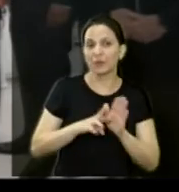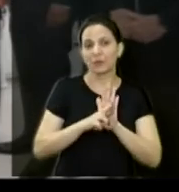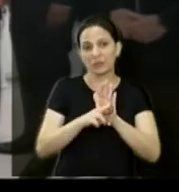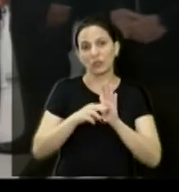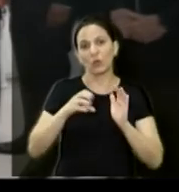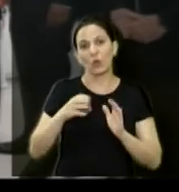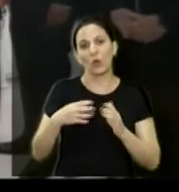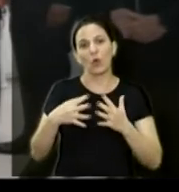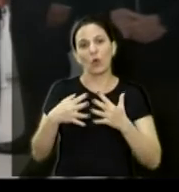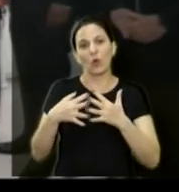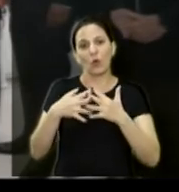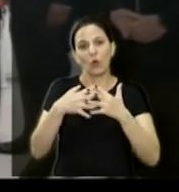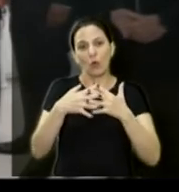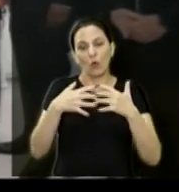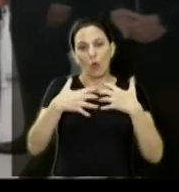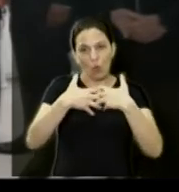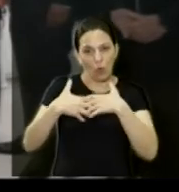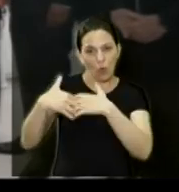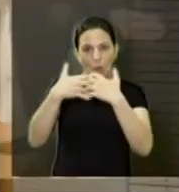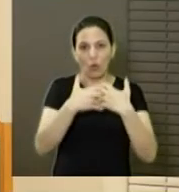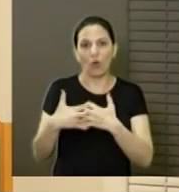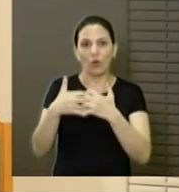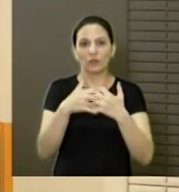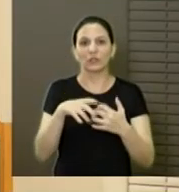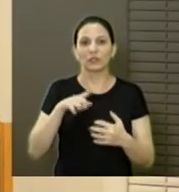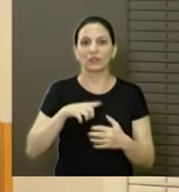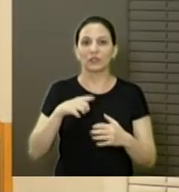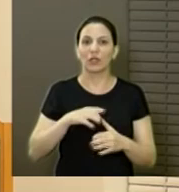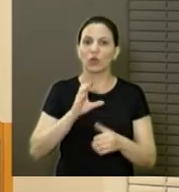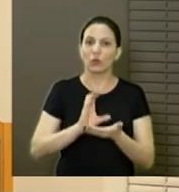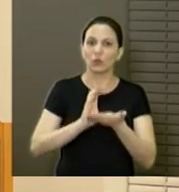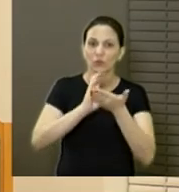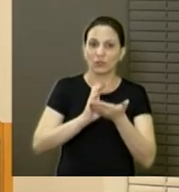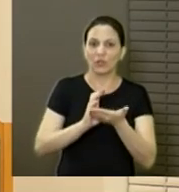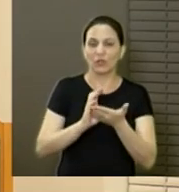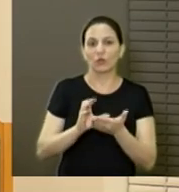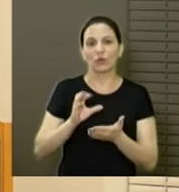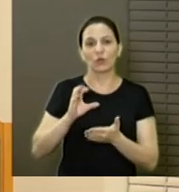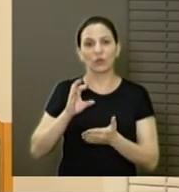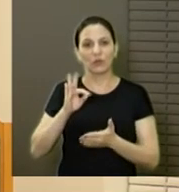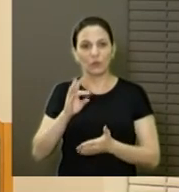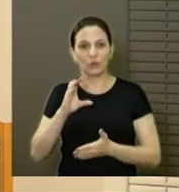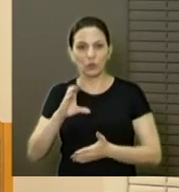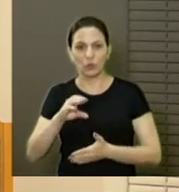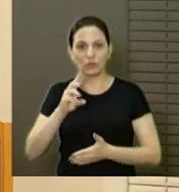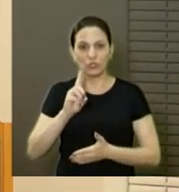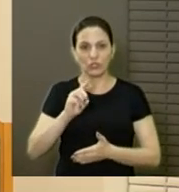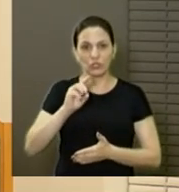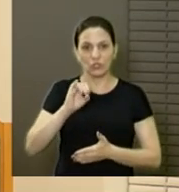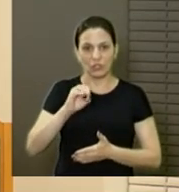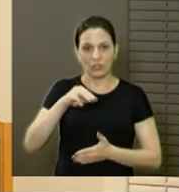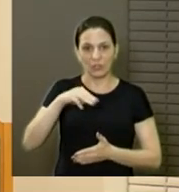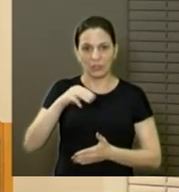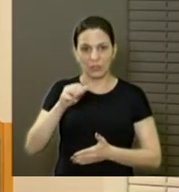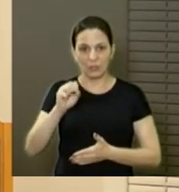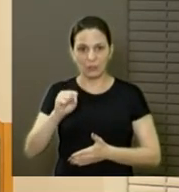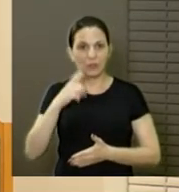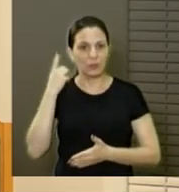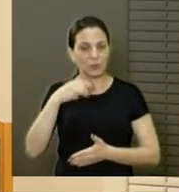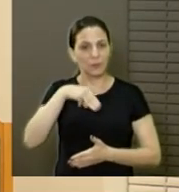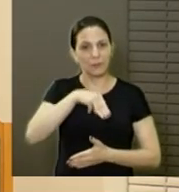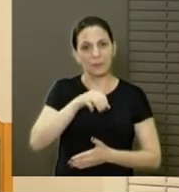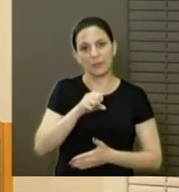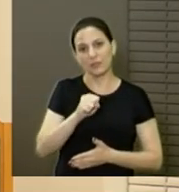do Rotary, Clóvis Vassimon Júnior, o conselheiro do Tribunal de Contas do Estado de São Paulo, Dimas Ramalho, o deputado estadual